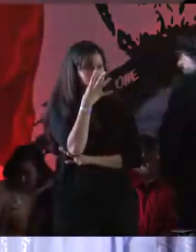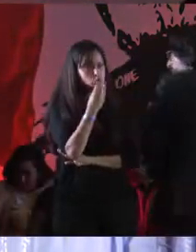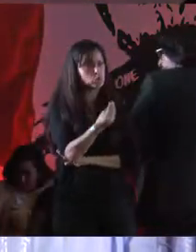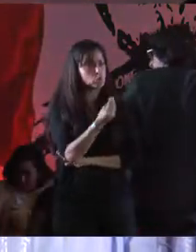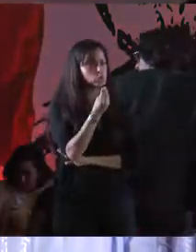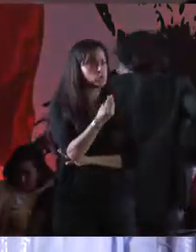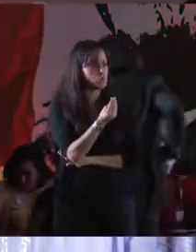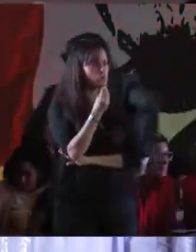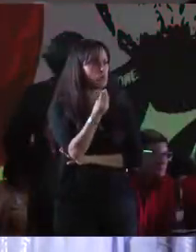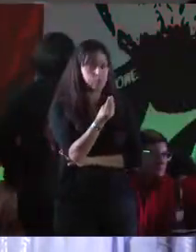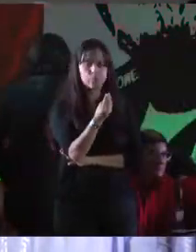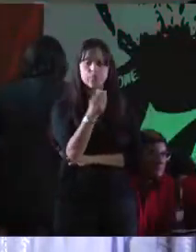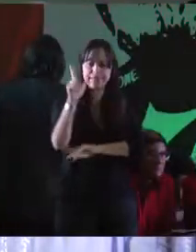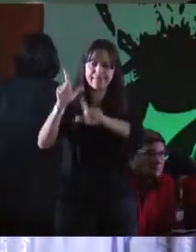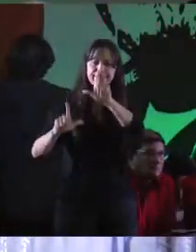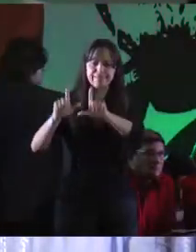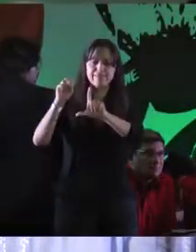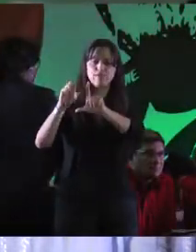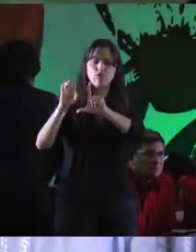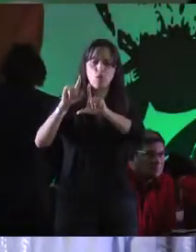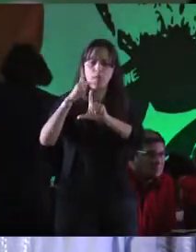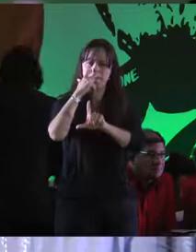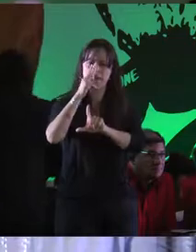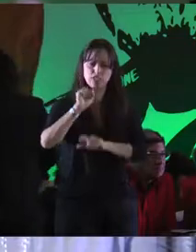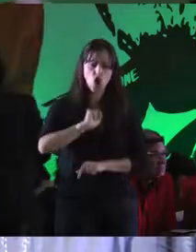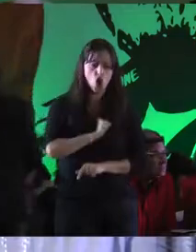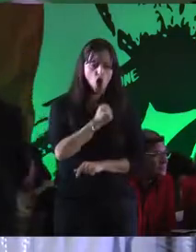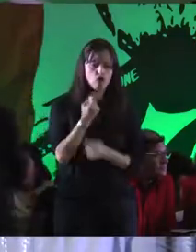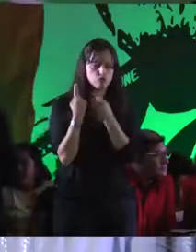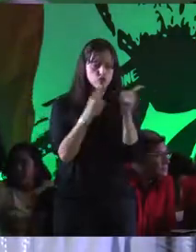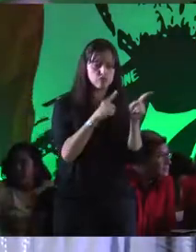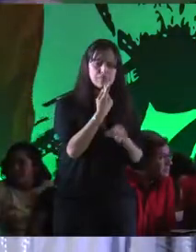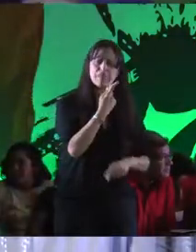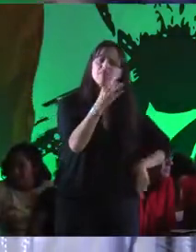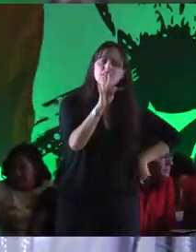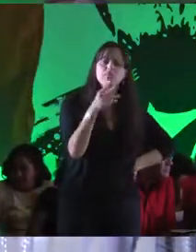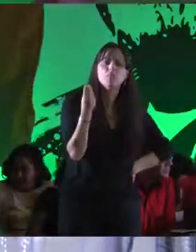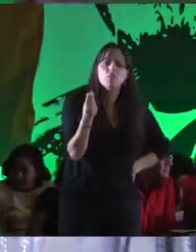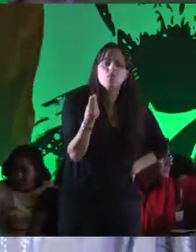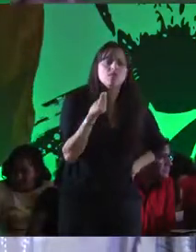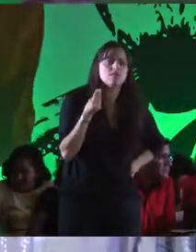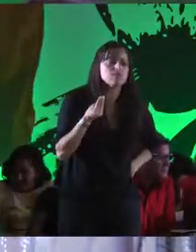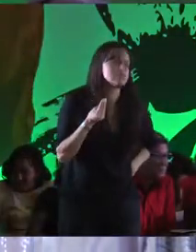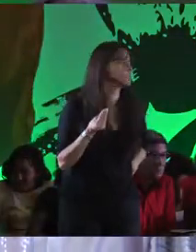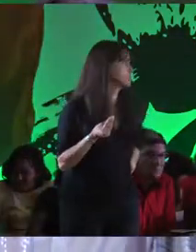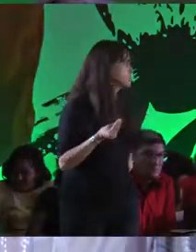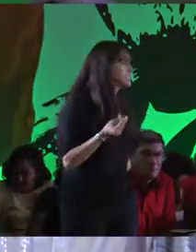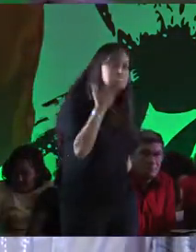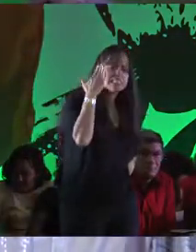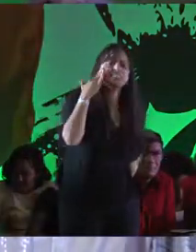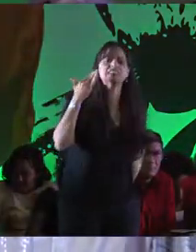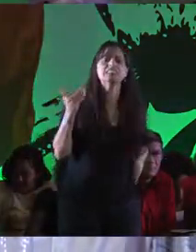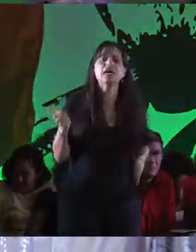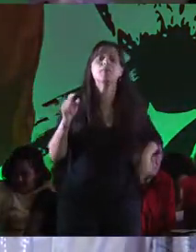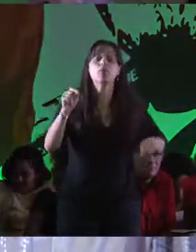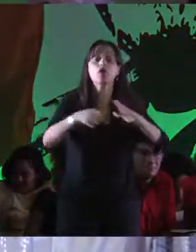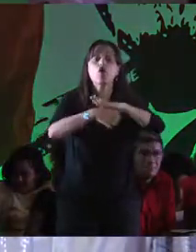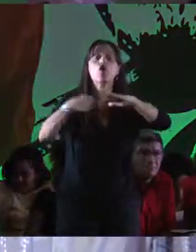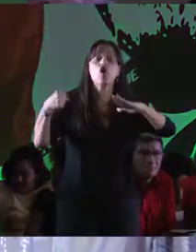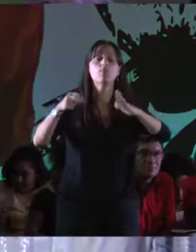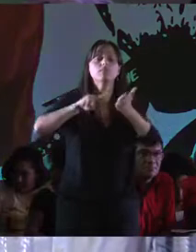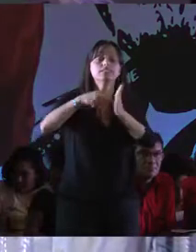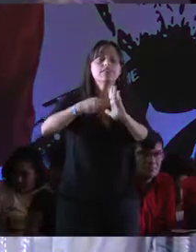elites da Rede Globo com o PT. É porque eles sabem, esse golpe é um golpe para vender o